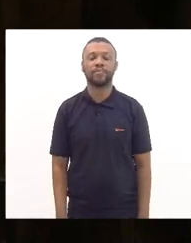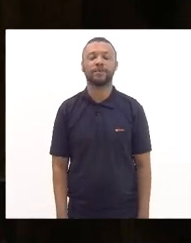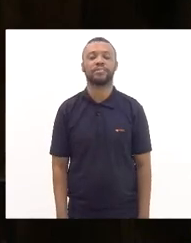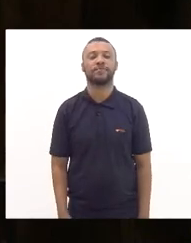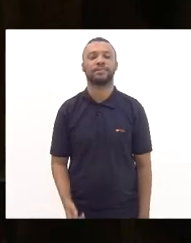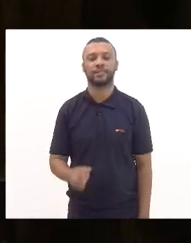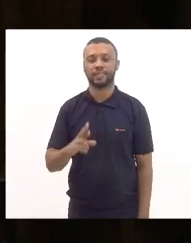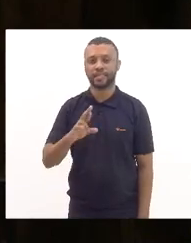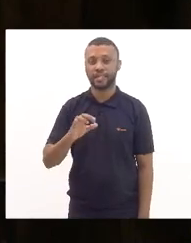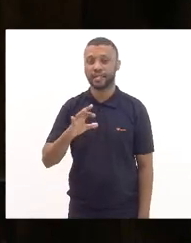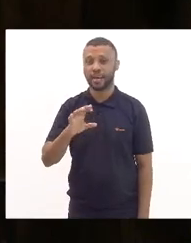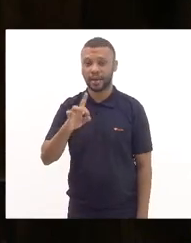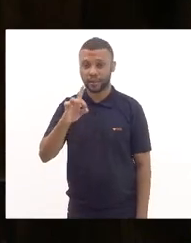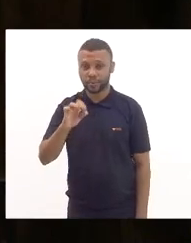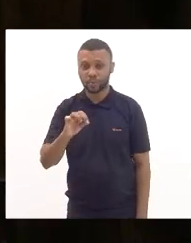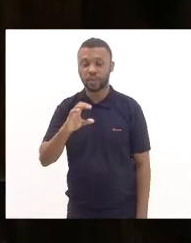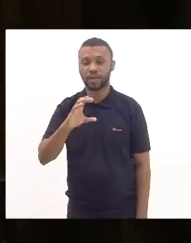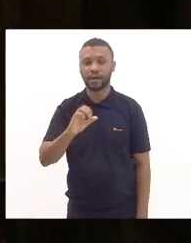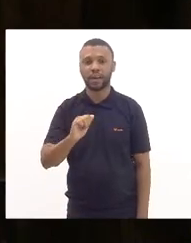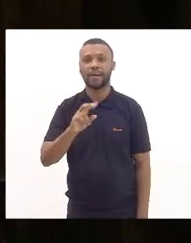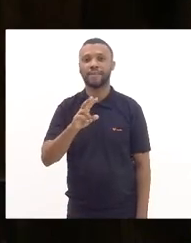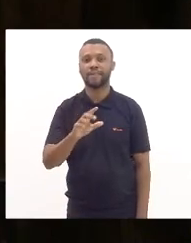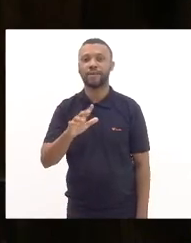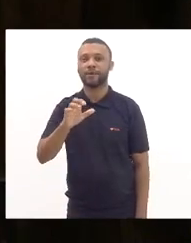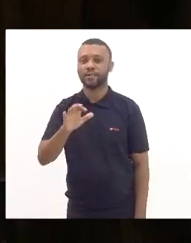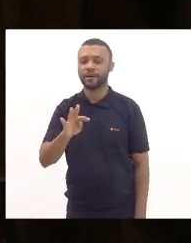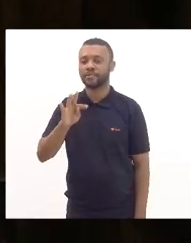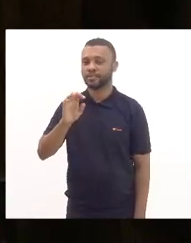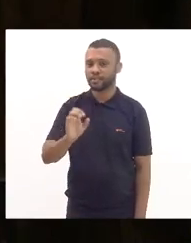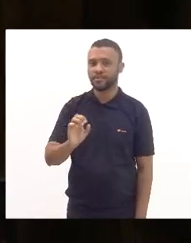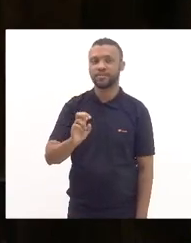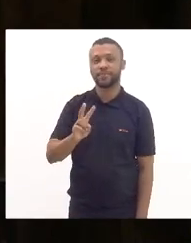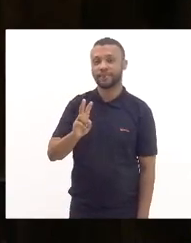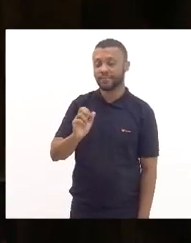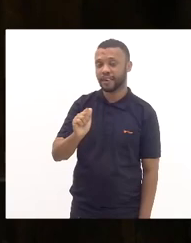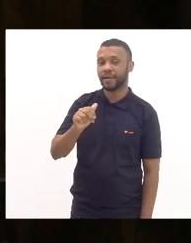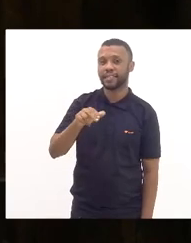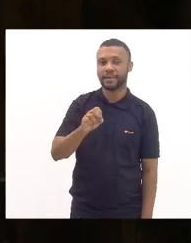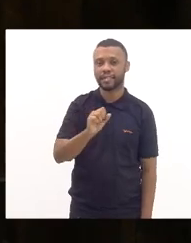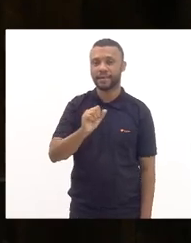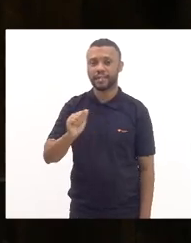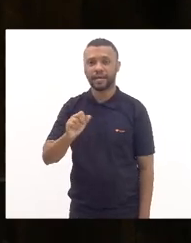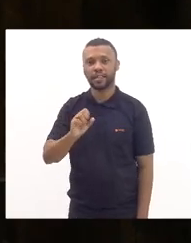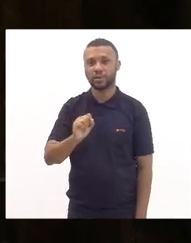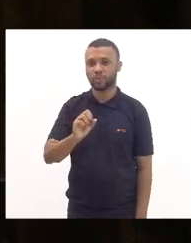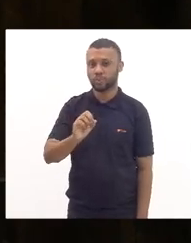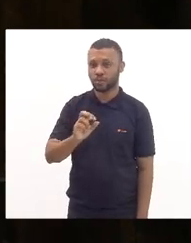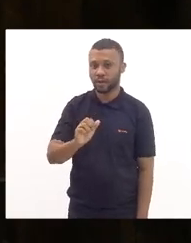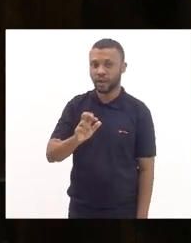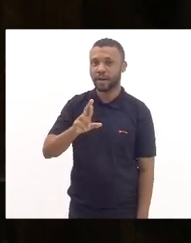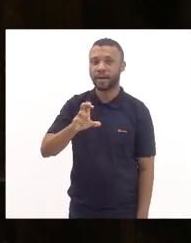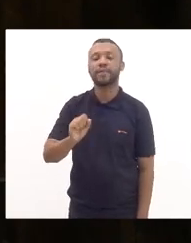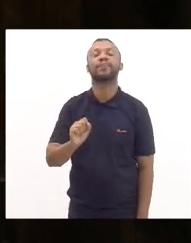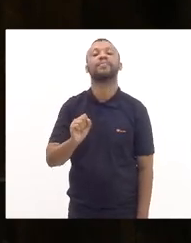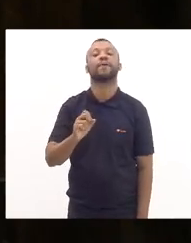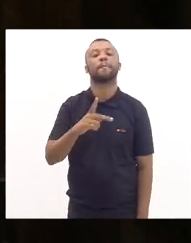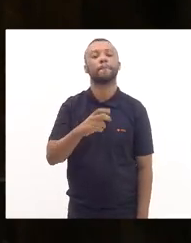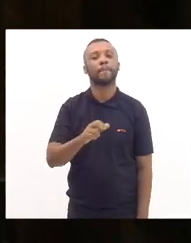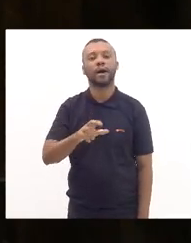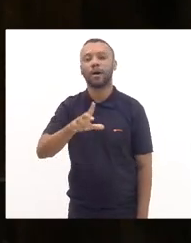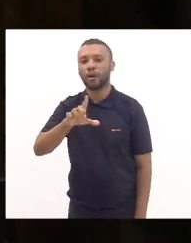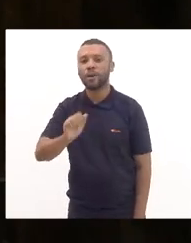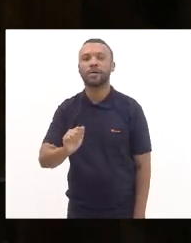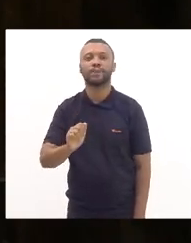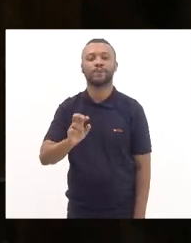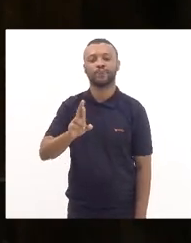Ricardo Cavalcante Pedrosa Júnior, Vanessa Soares de Oliveira Dias, Paulo Roberto Amaral, Roberto